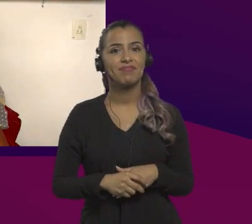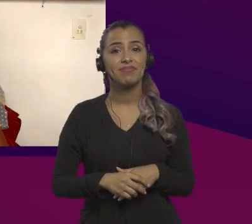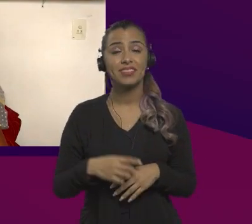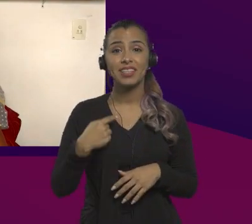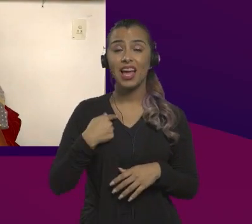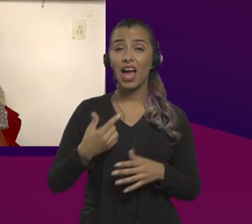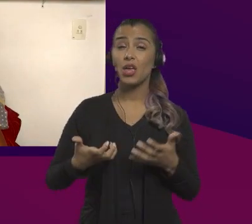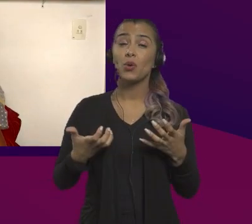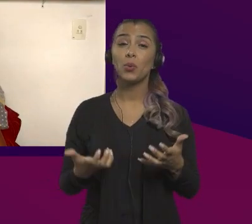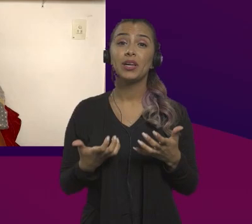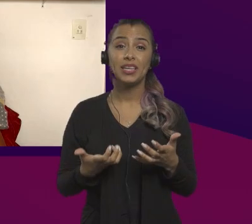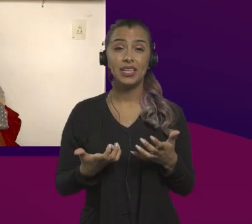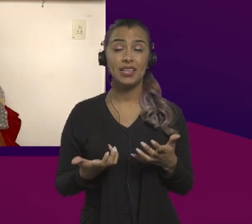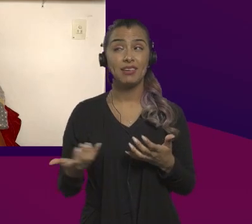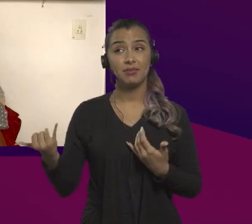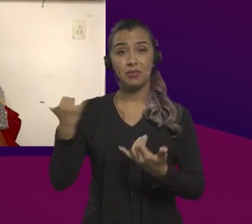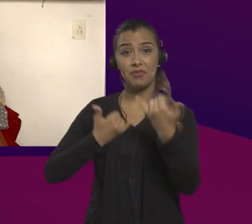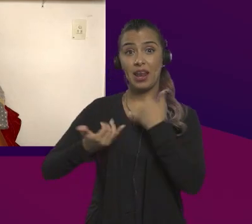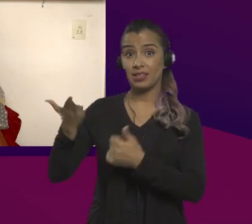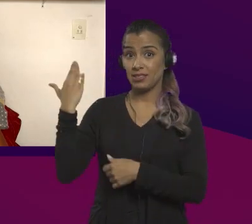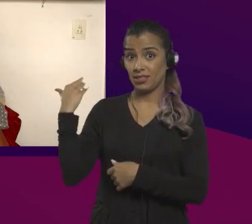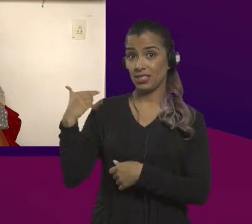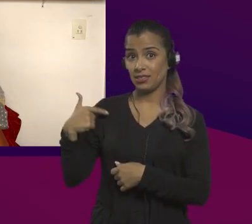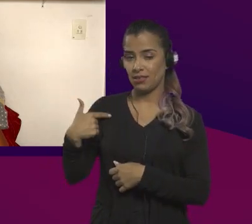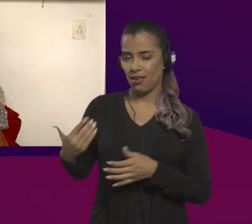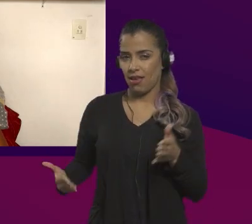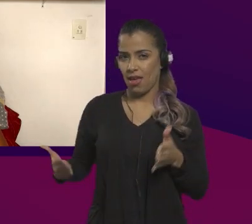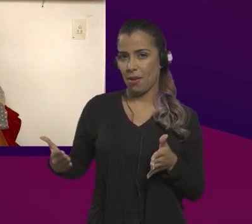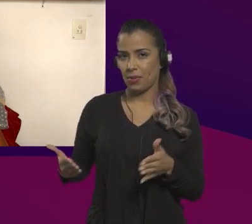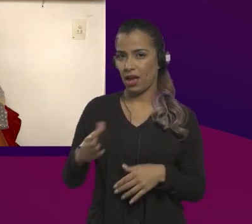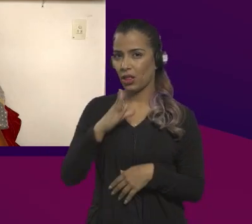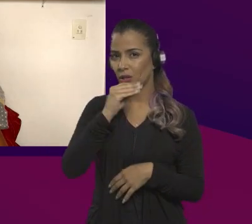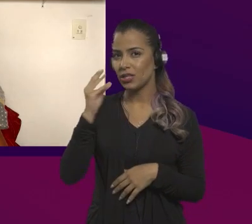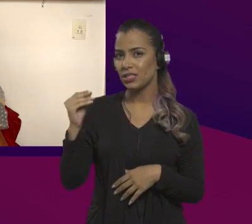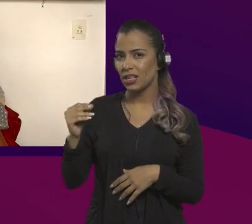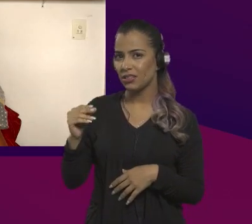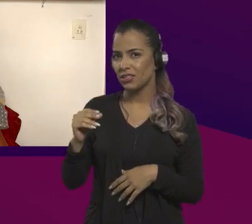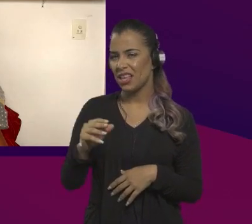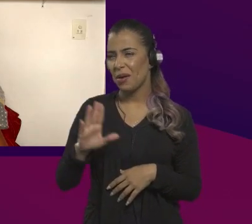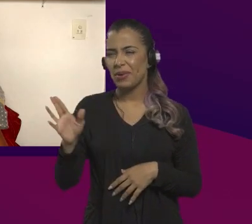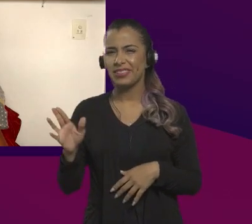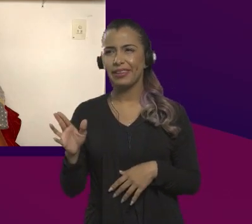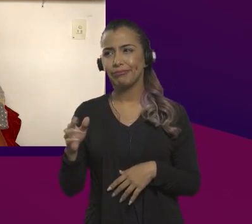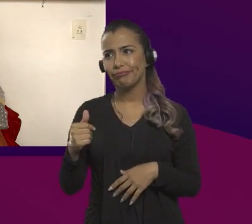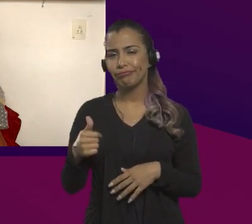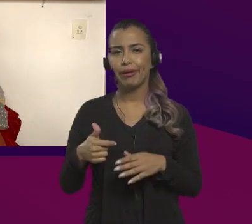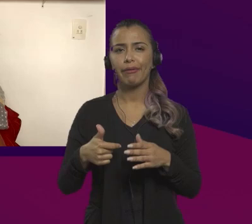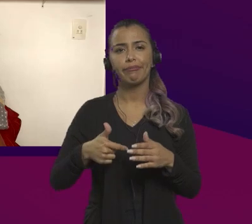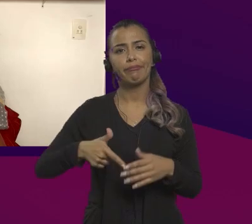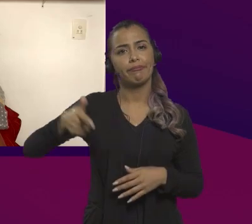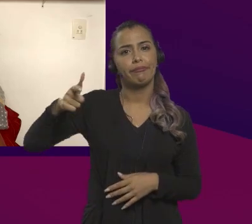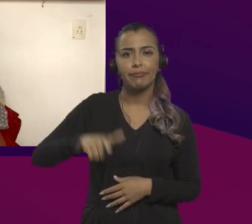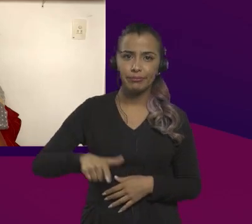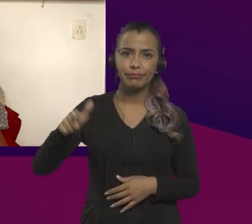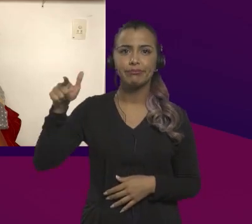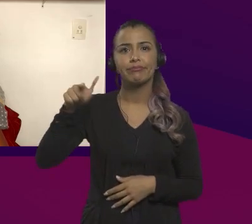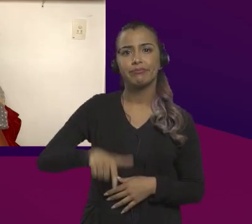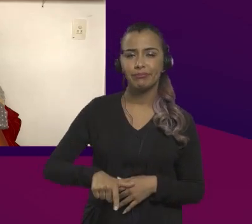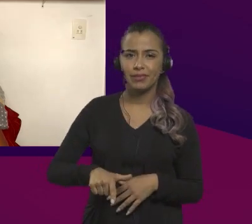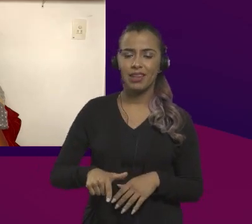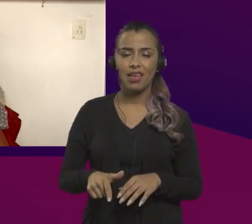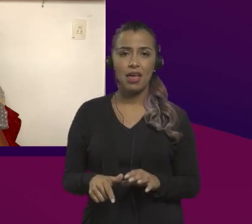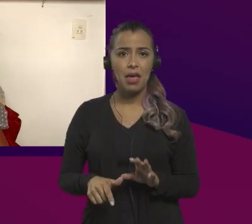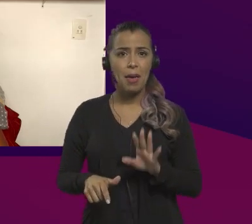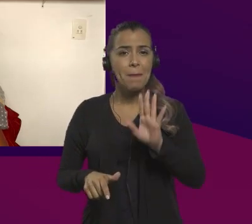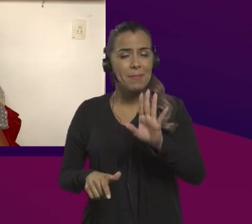queria ter ouvido quando eu era adolescente, eu acho que é muito clichê, mas o clichê não é clichê à toa, é tipo, cara, vive, entendeu? Vai pra